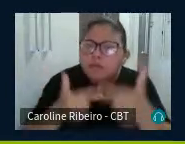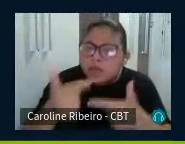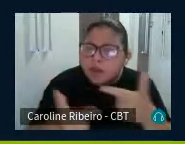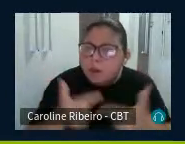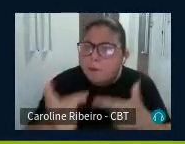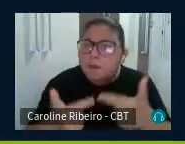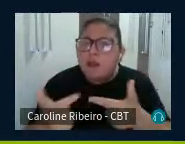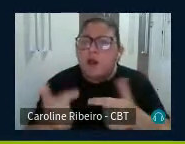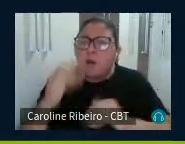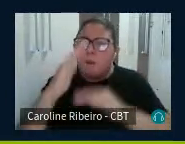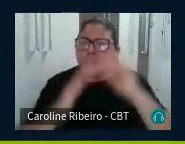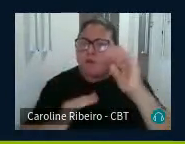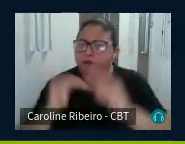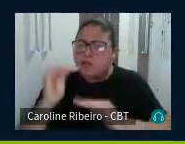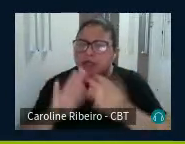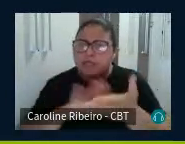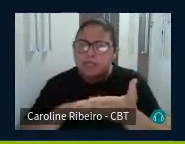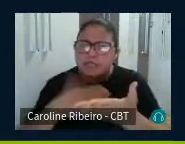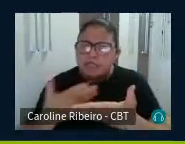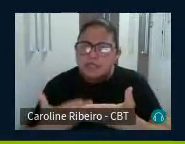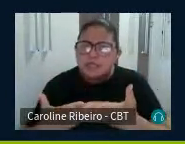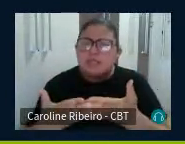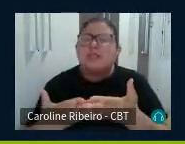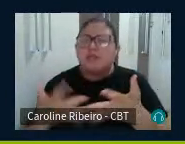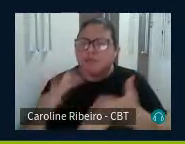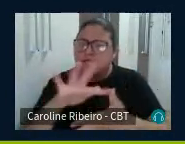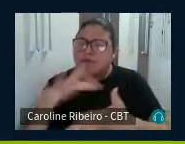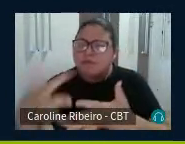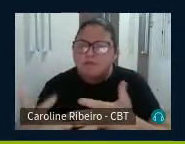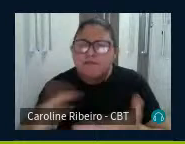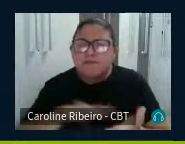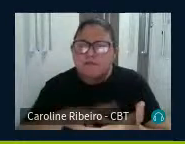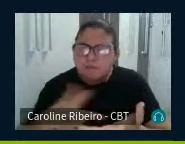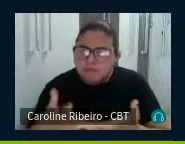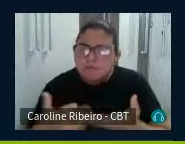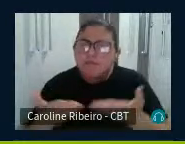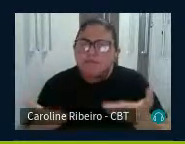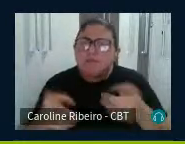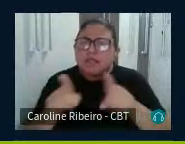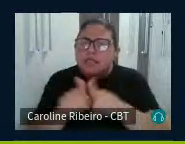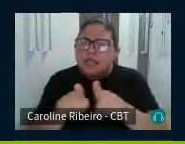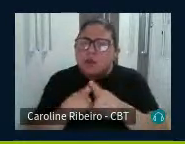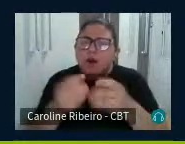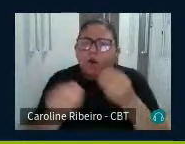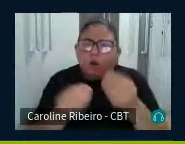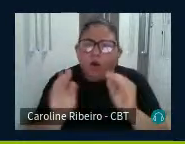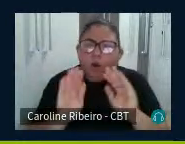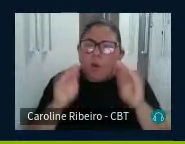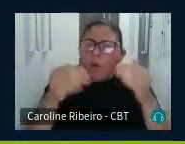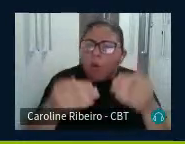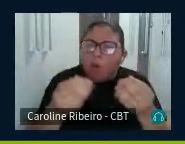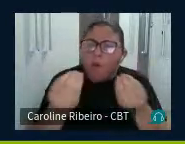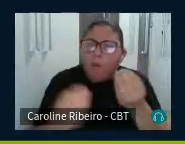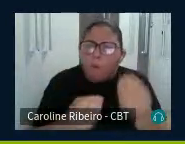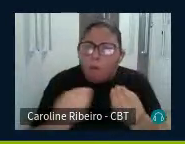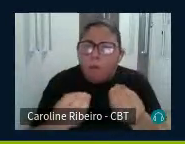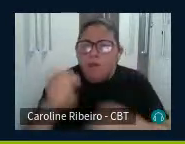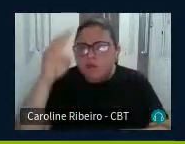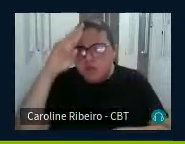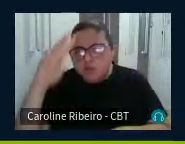do profissional, do tradutor de Libras, alguns aspectos aí em relação à história